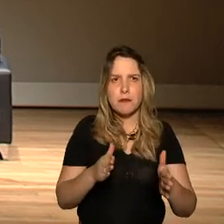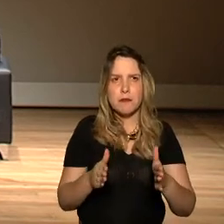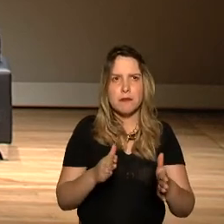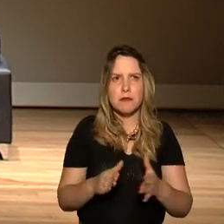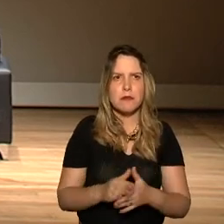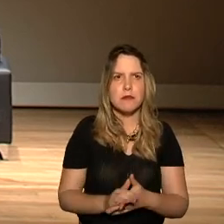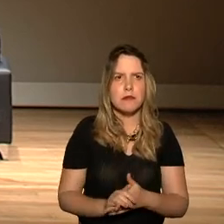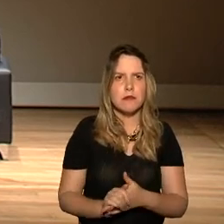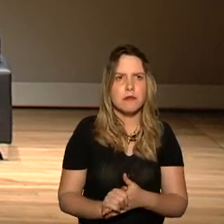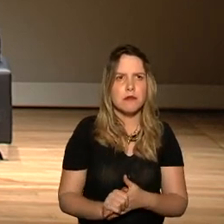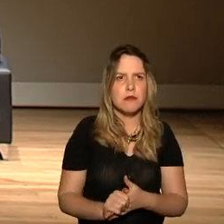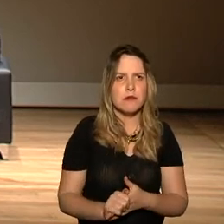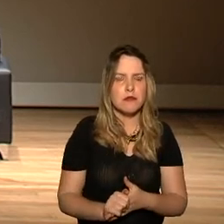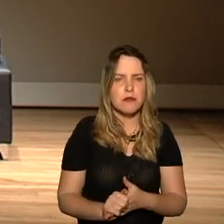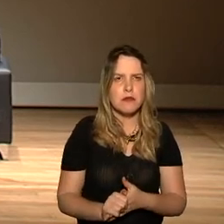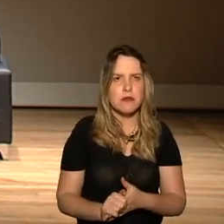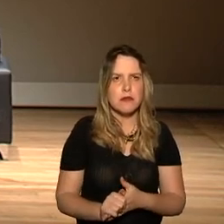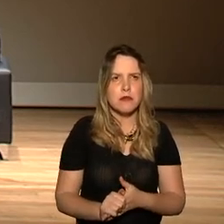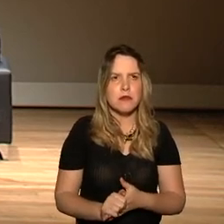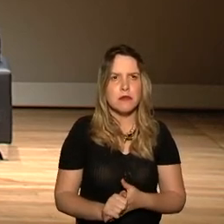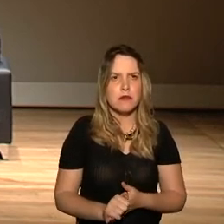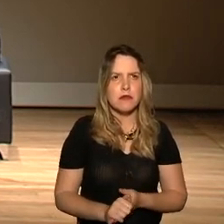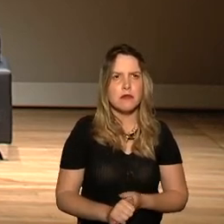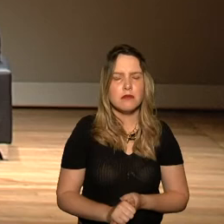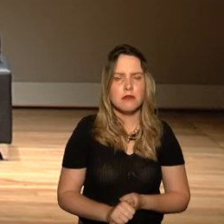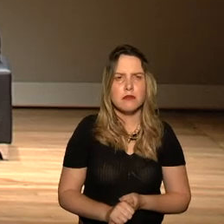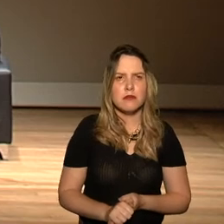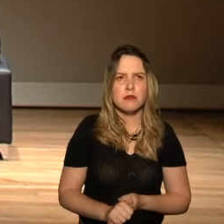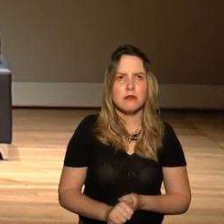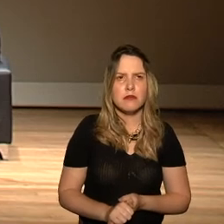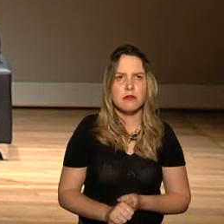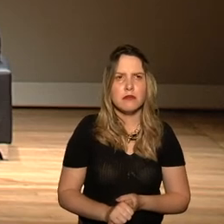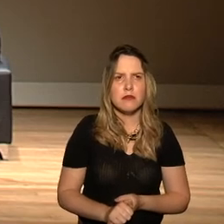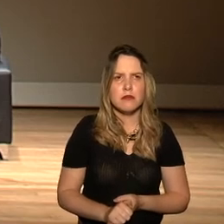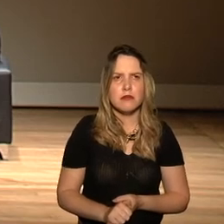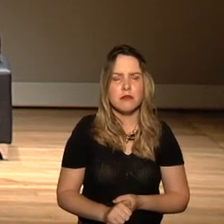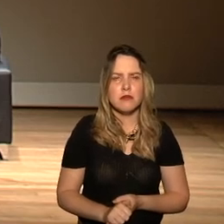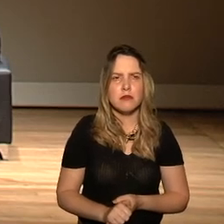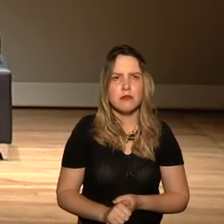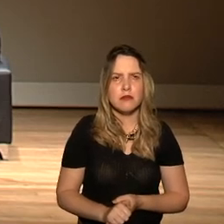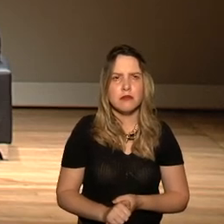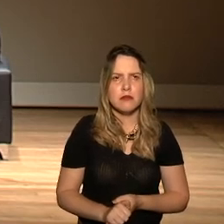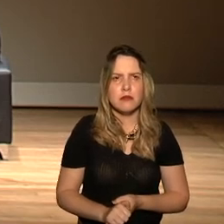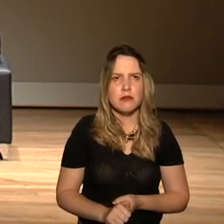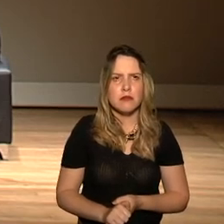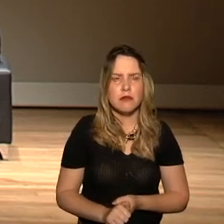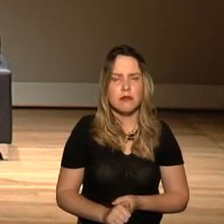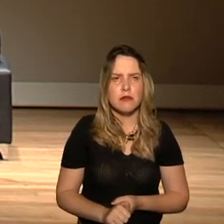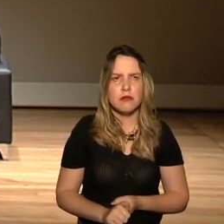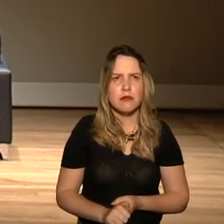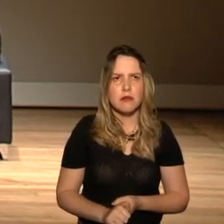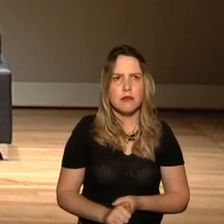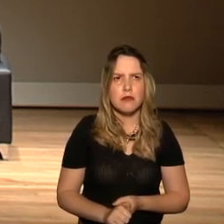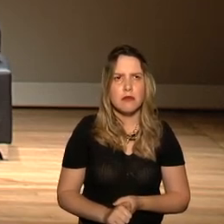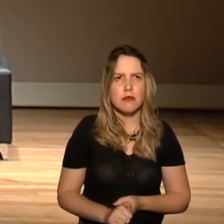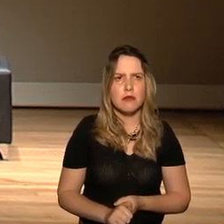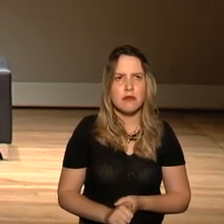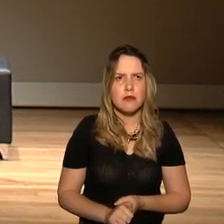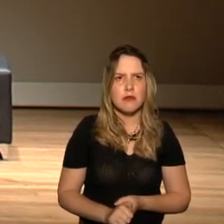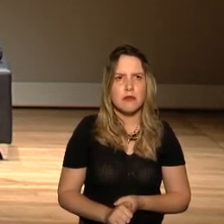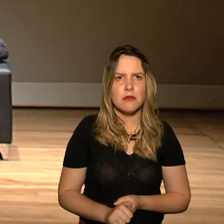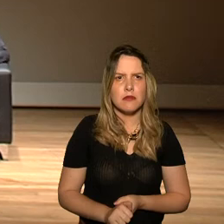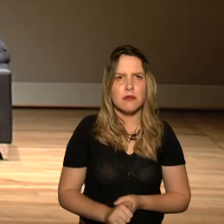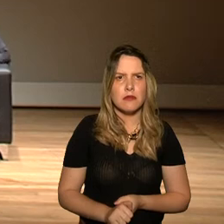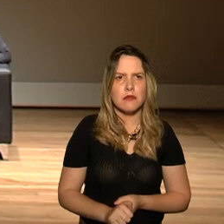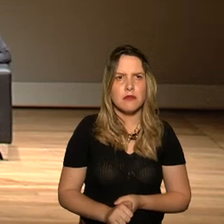existência do Centro Cultural Fiesp do Sesi em tantas coisas são alguns adultos alunos que eu dou como no Senasp a gente alguns cursos a idade de iluminação